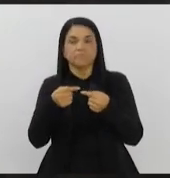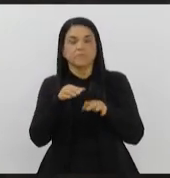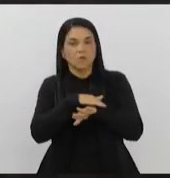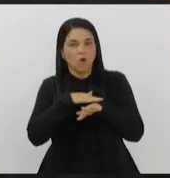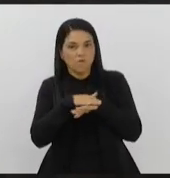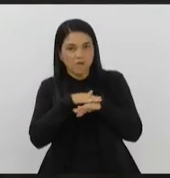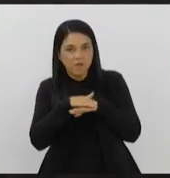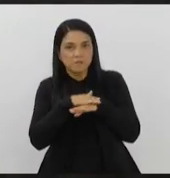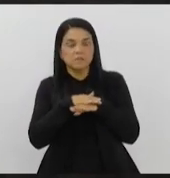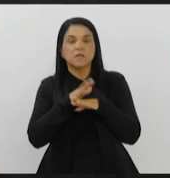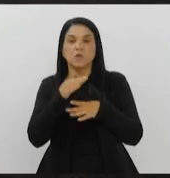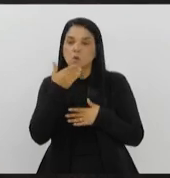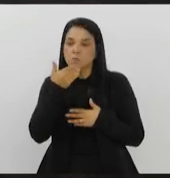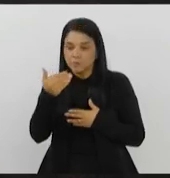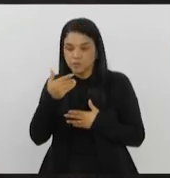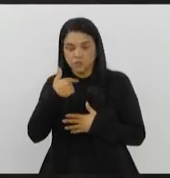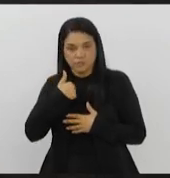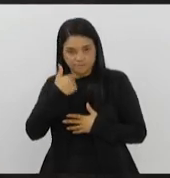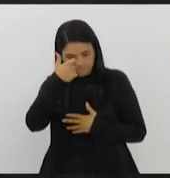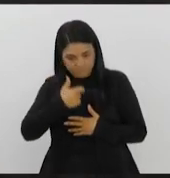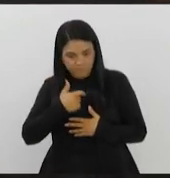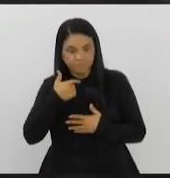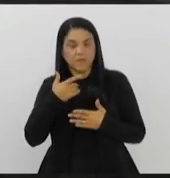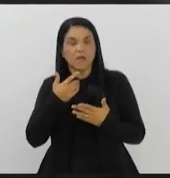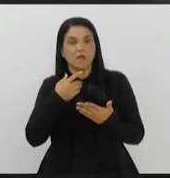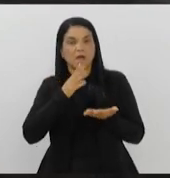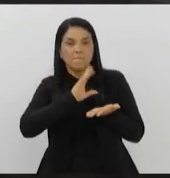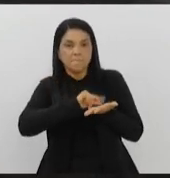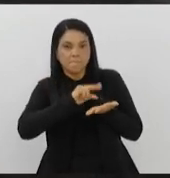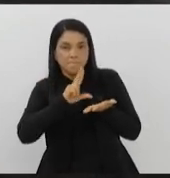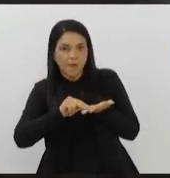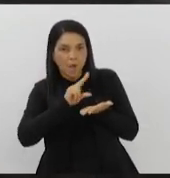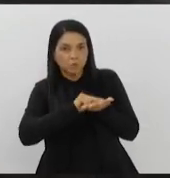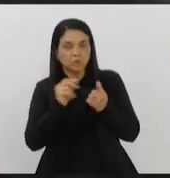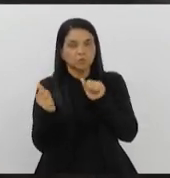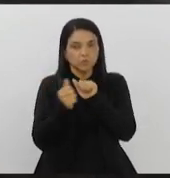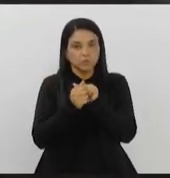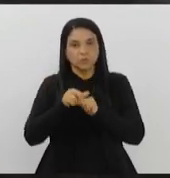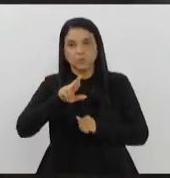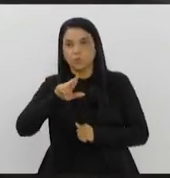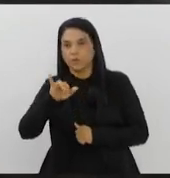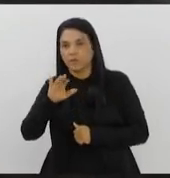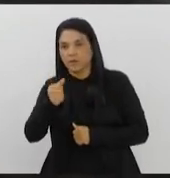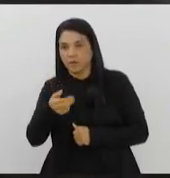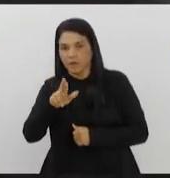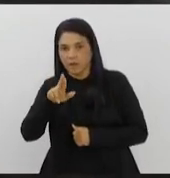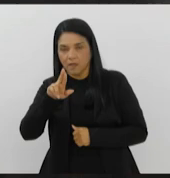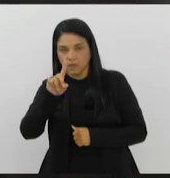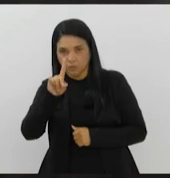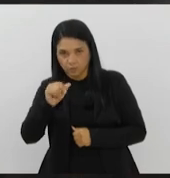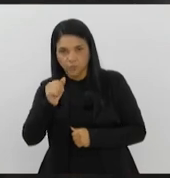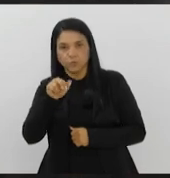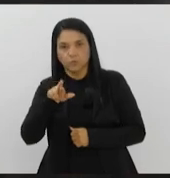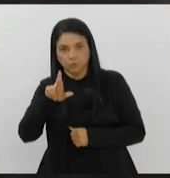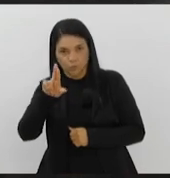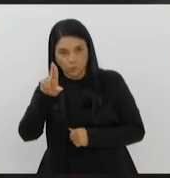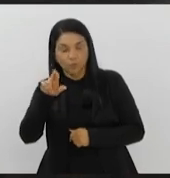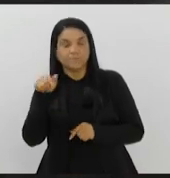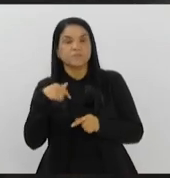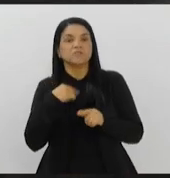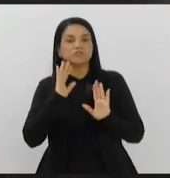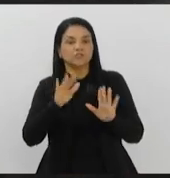dele que aguardasse a nossa pauta com o doutor Ricardo para aí sim trazer o governador na conversa com a gente, mas que desde já